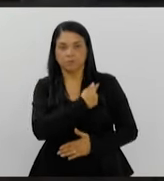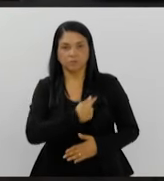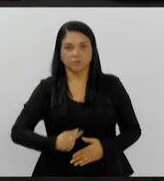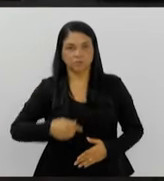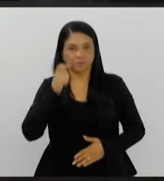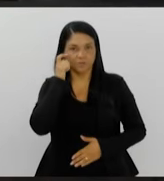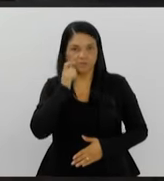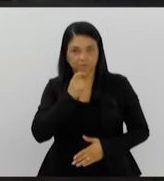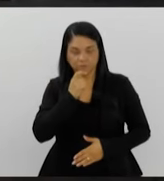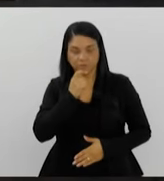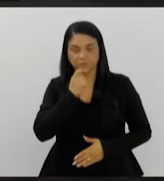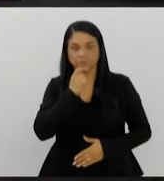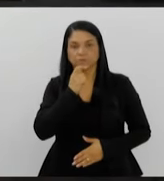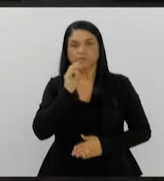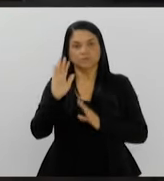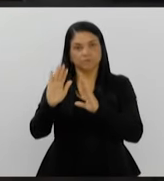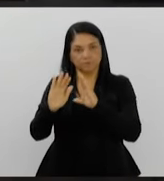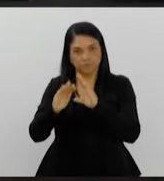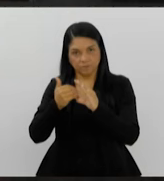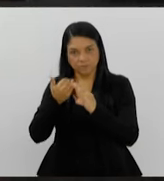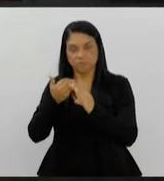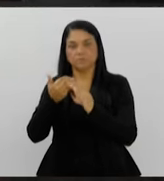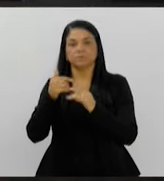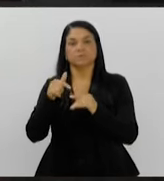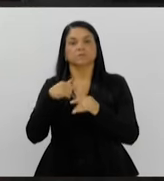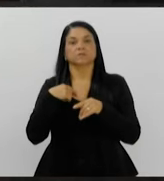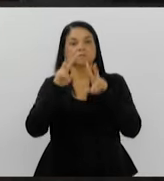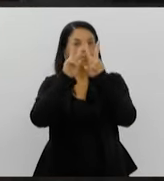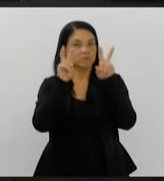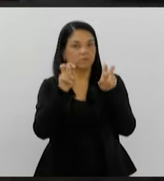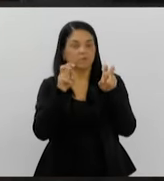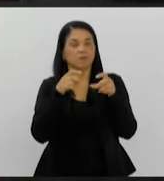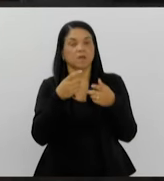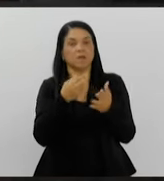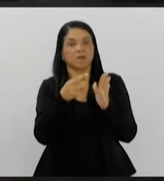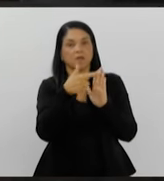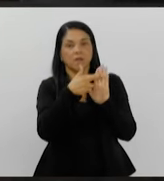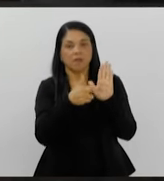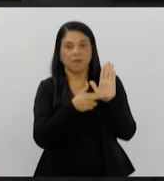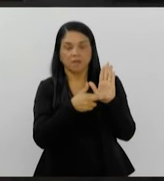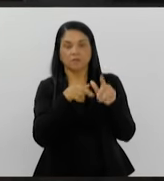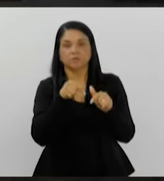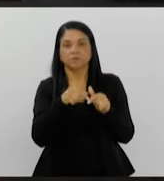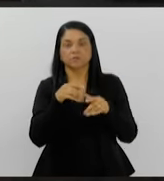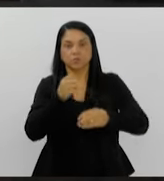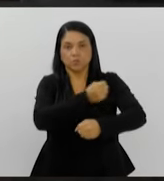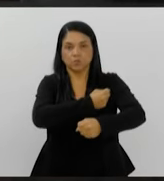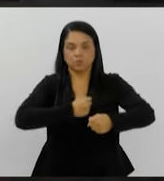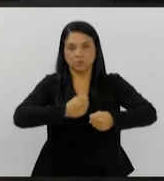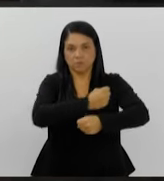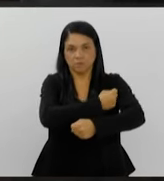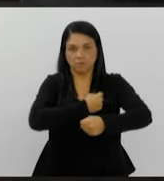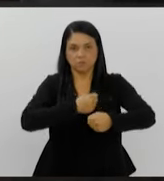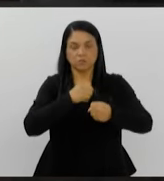Governador do Estado do Rio de Janeiro o envio de mensagem dispondo sobre a regulamentação da instalação de cozinhas comunitárias no município de